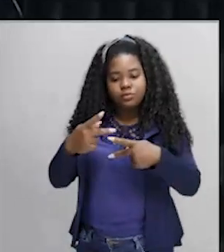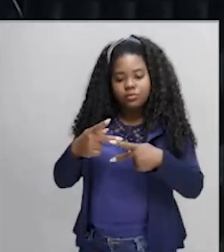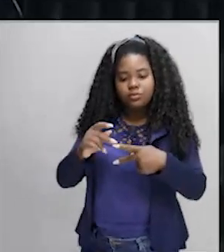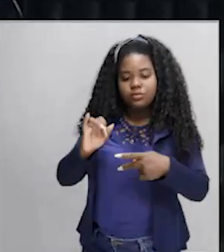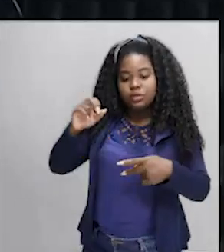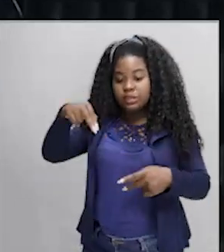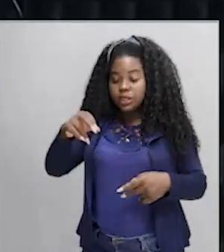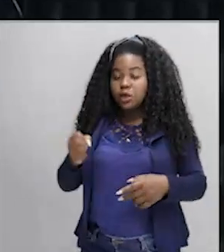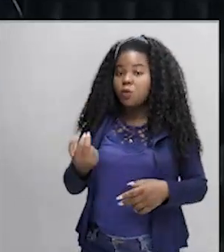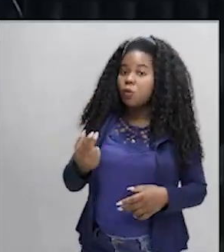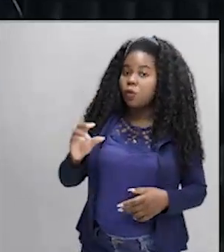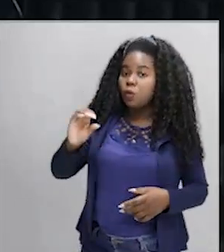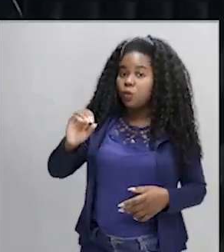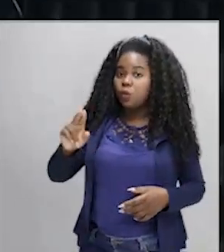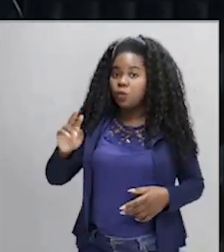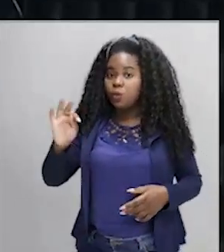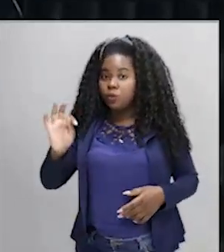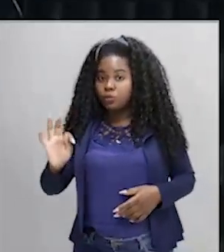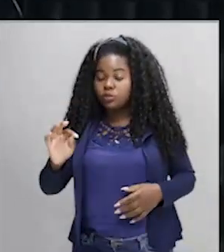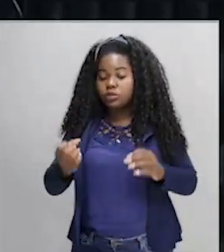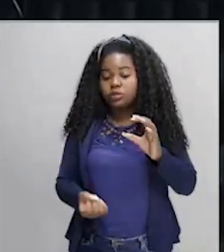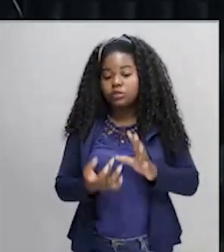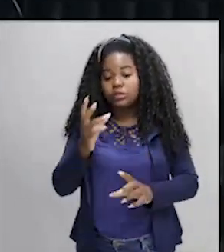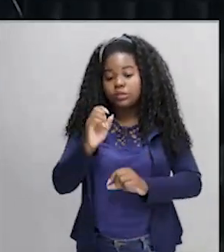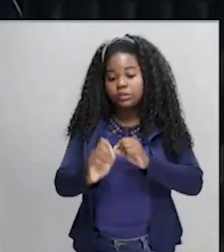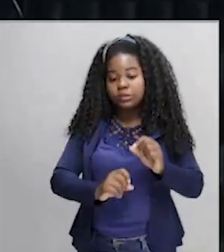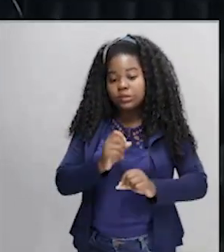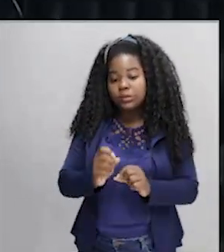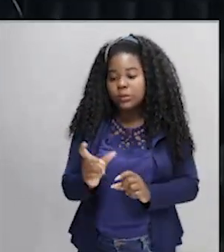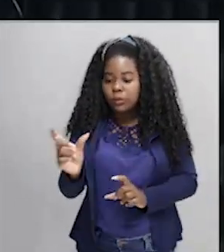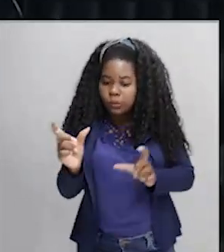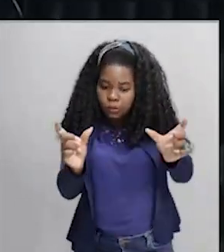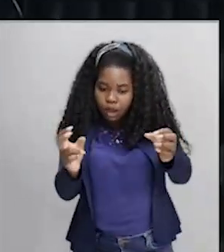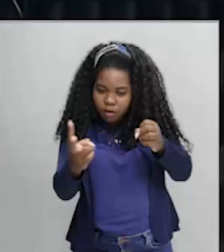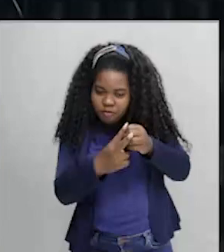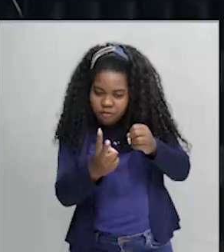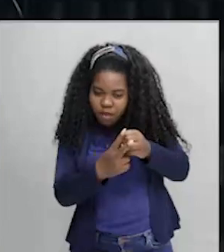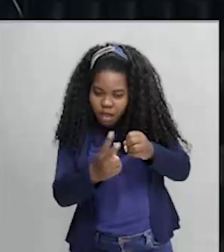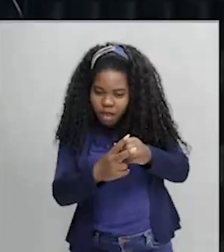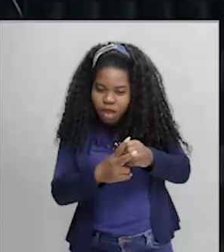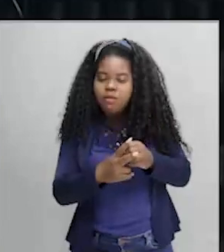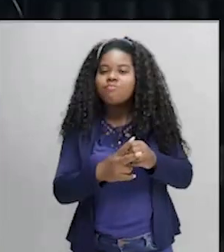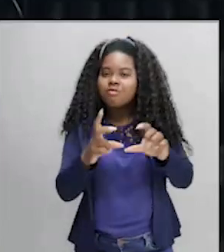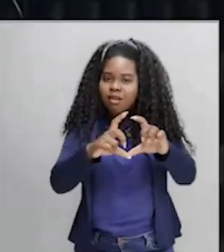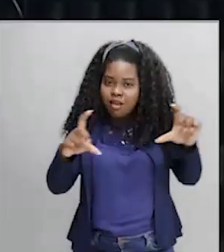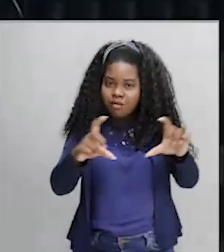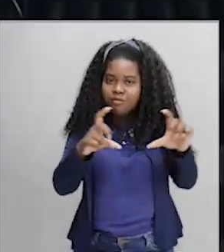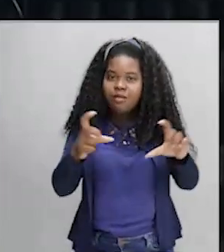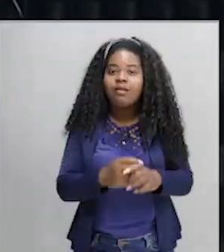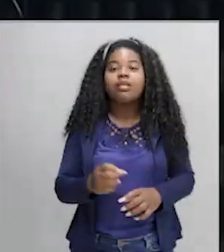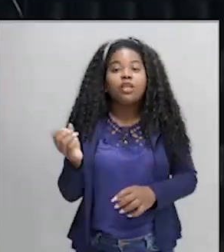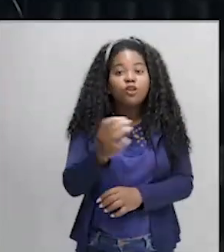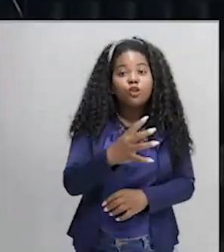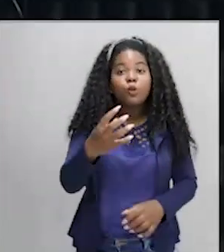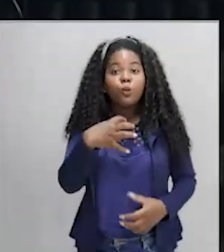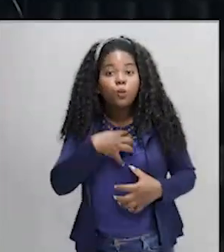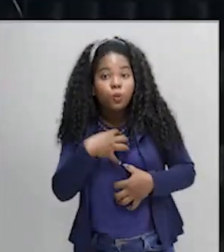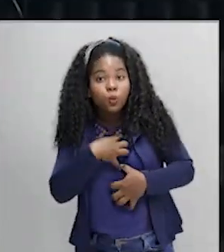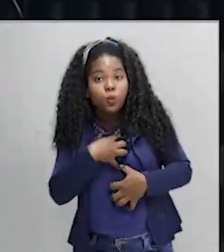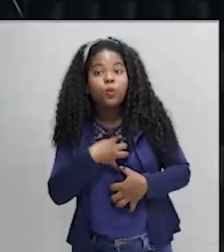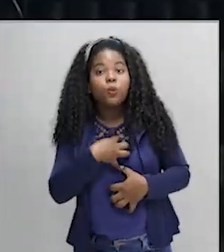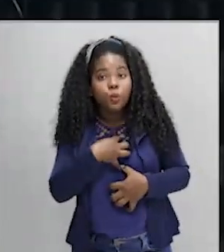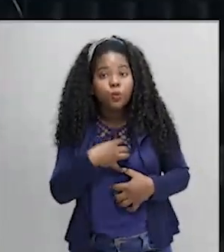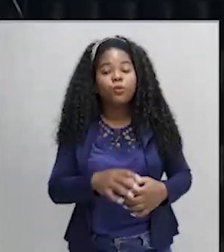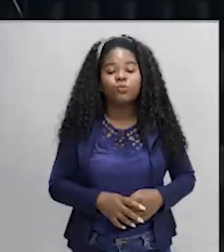ou a preposição out, eu crio verbos frasais. E esses verbos frasais têm um novo sentido.